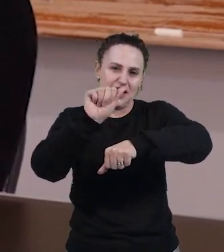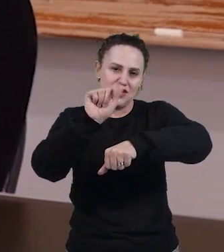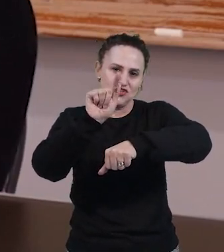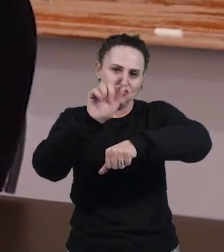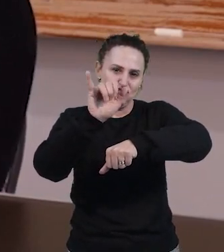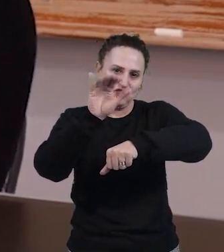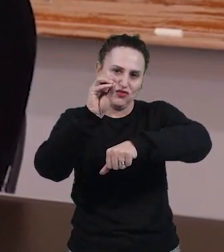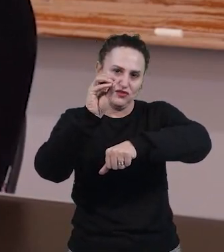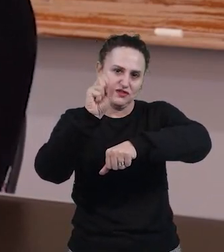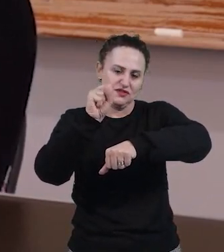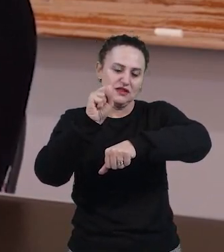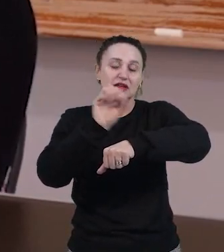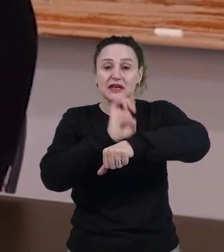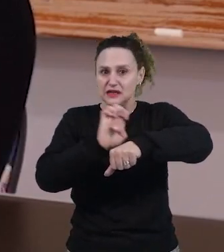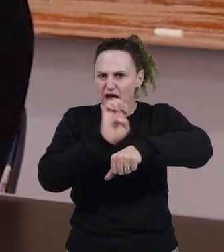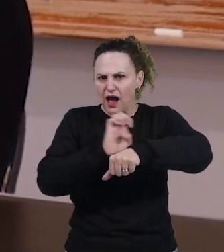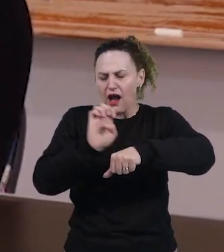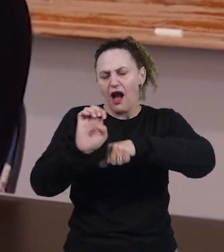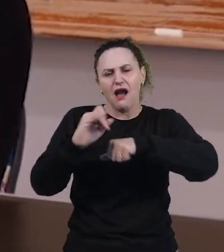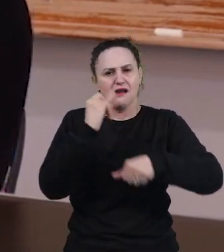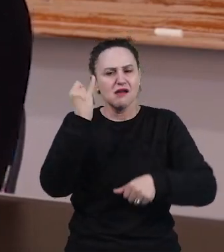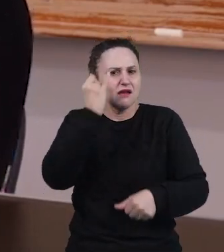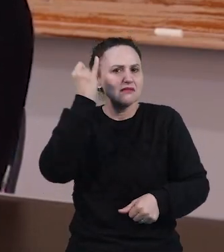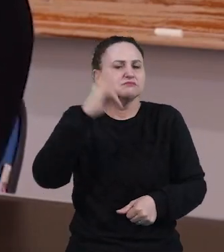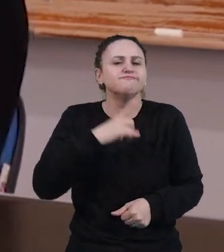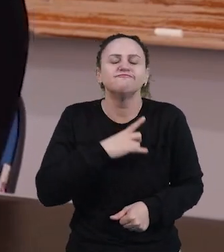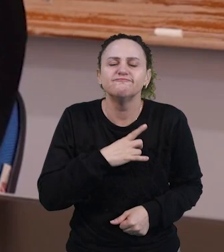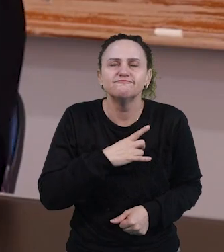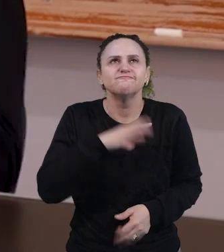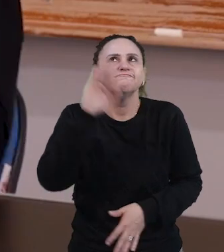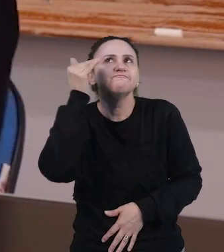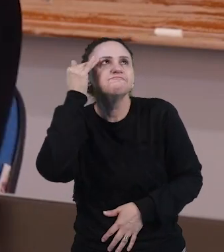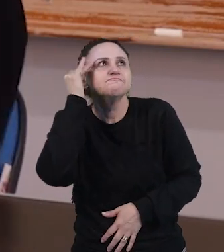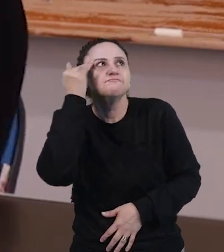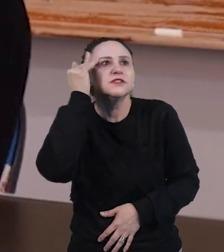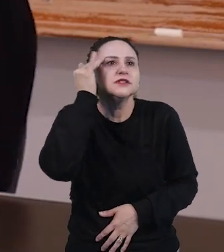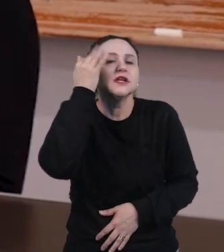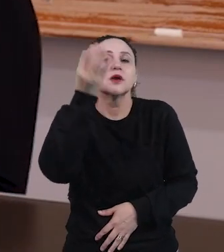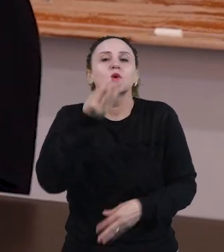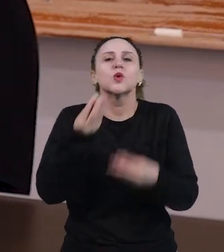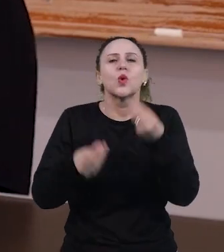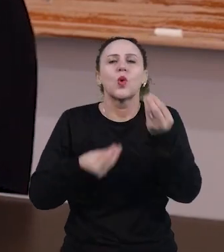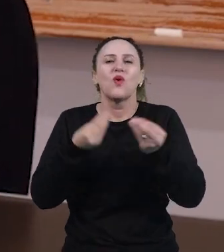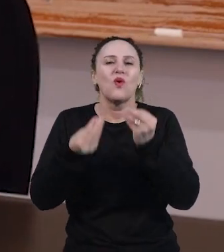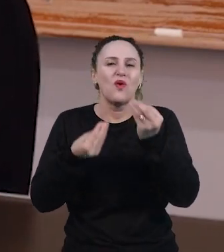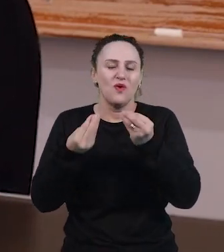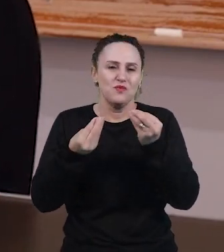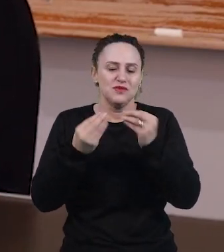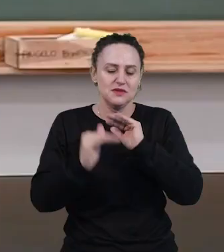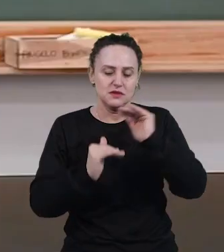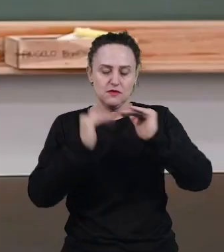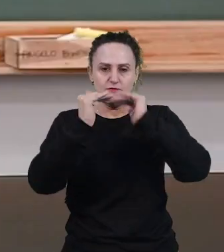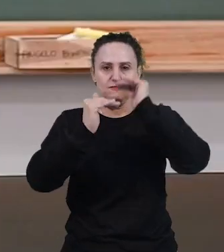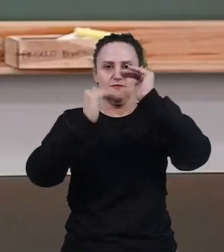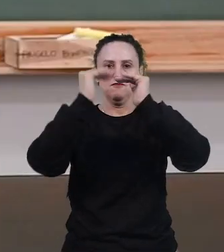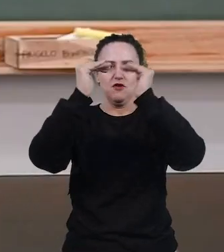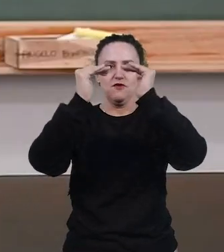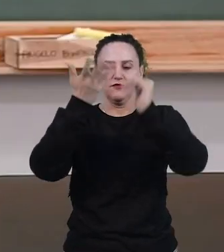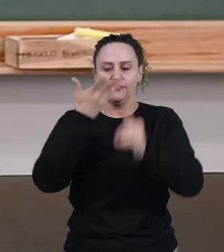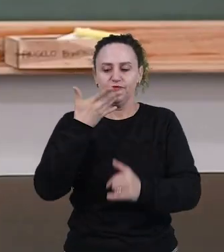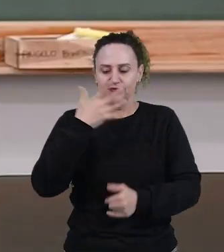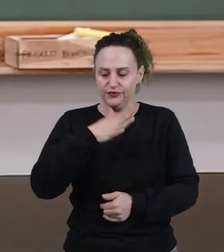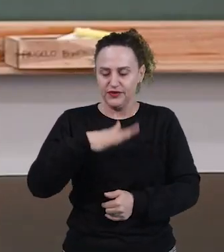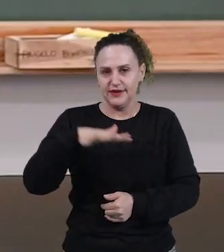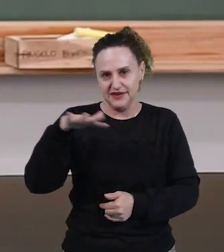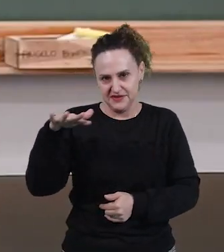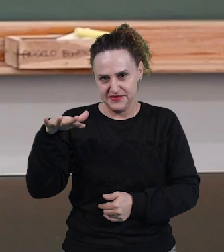estágios, para a gente entender como está acontecendo o desenvolvimento da criança, né? O Piaget,